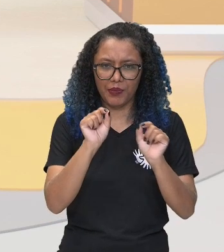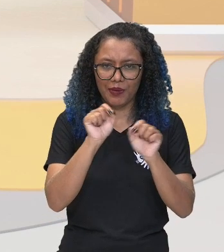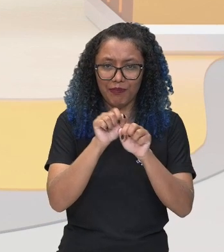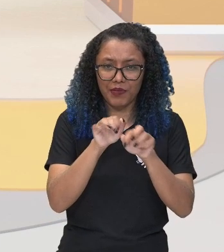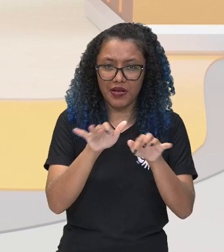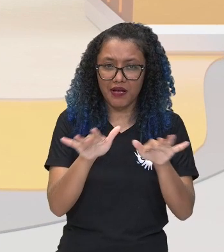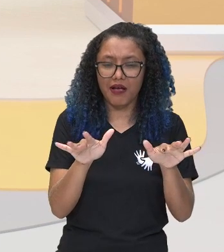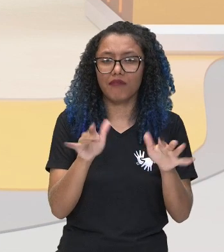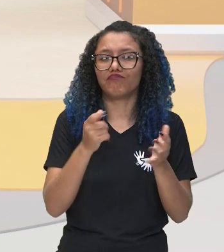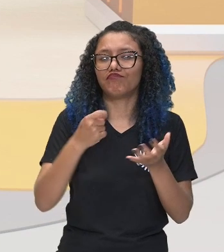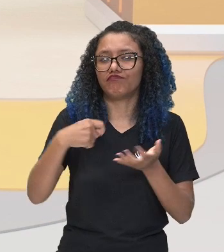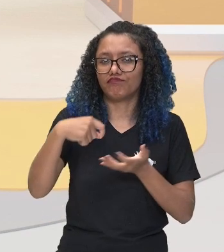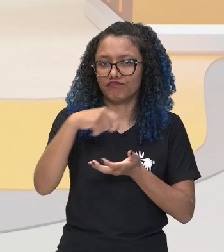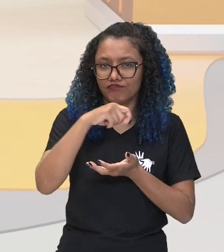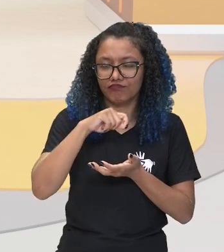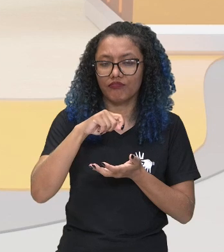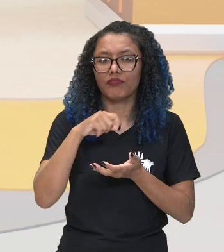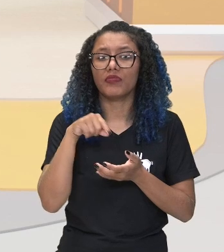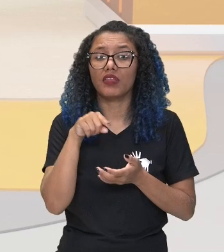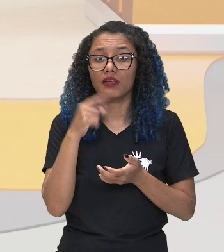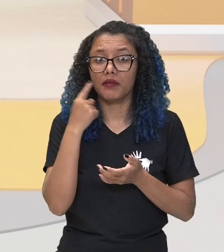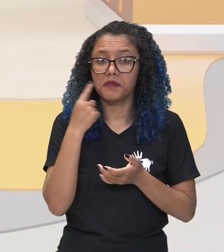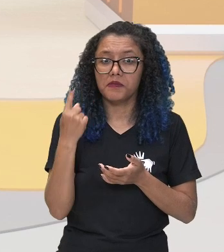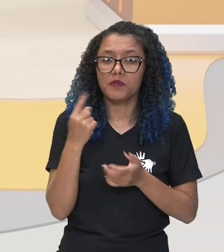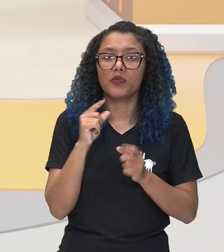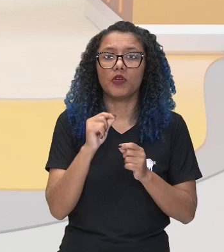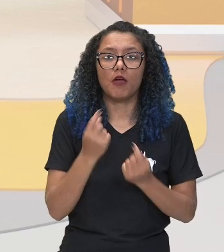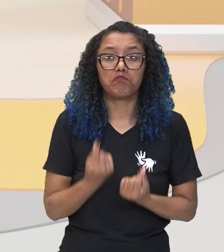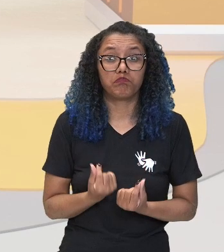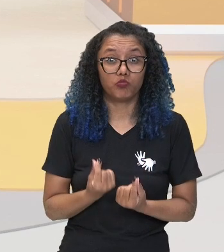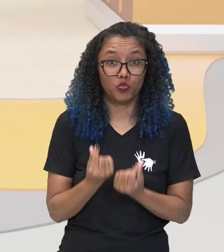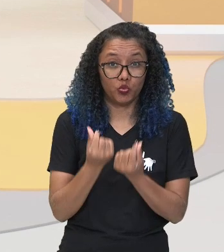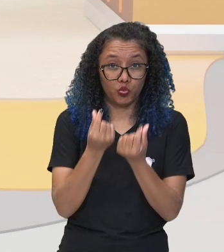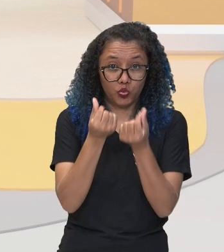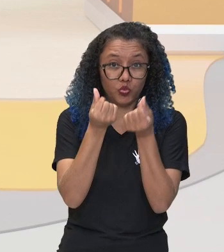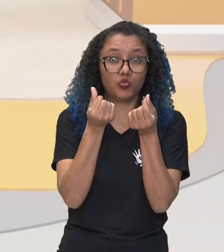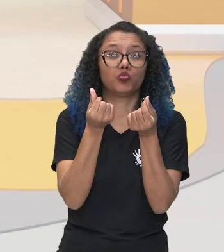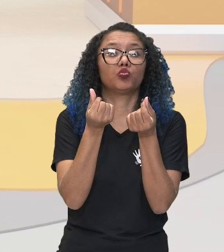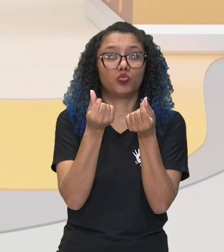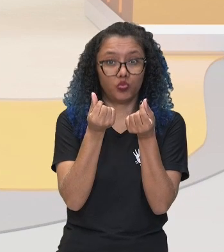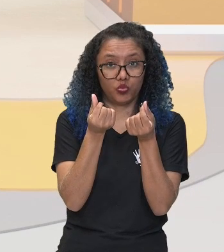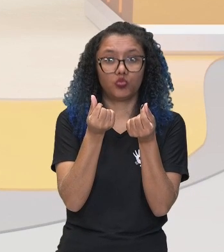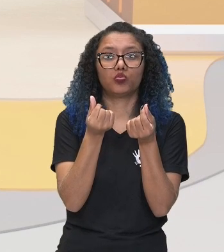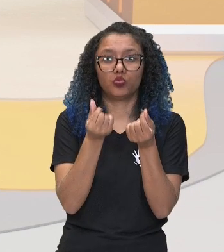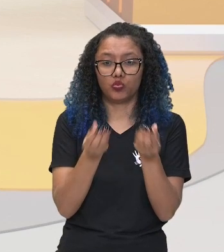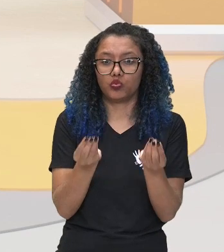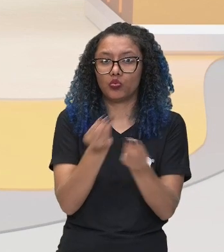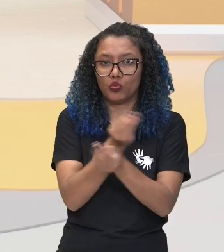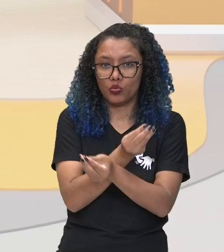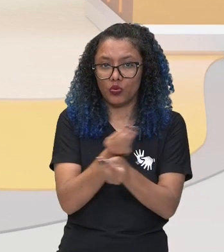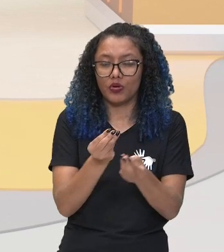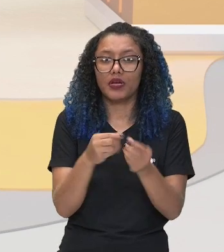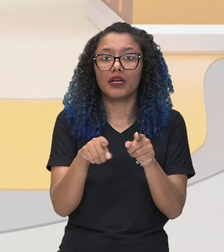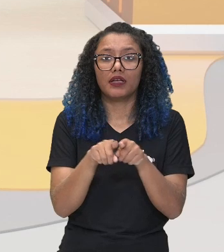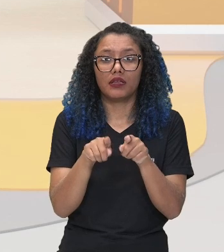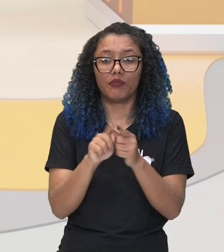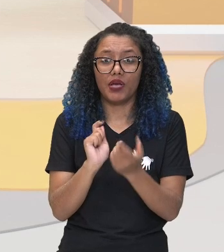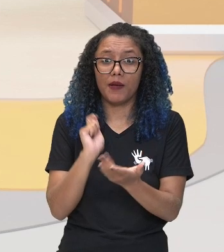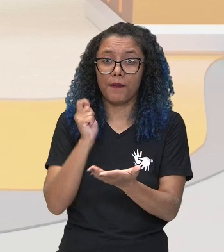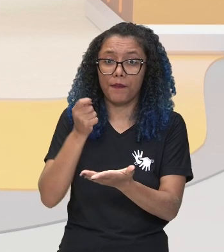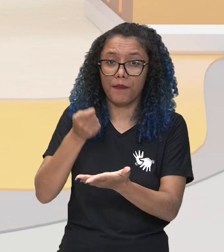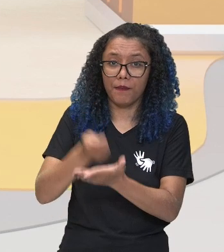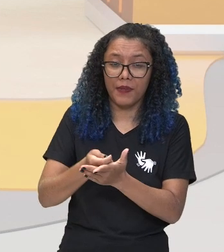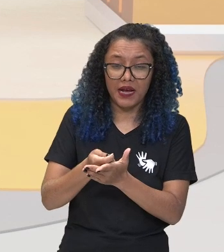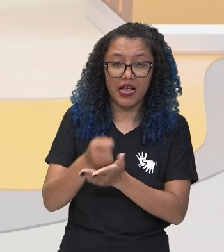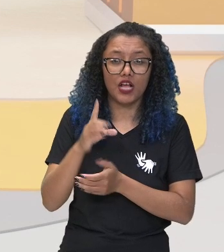especiarias, elas eram muito lucrativas, eram objeto de moedas de troca e também até pagamento de dotes